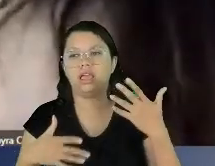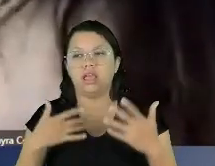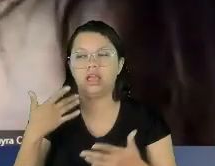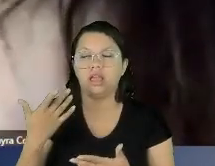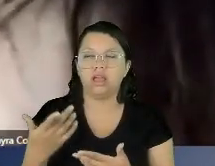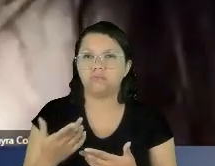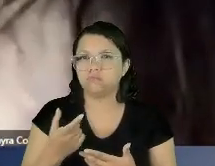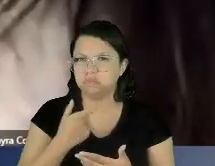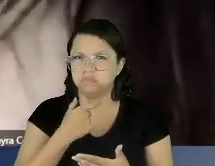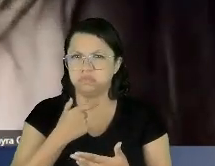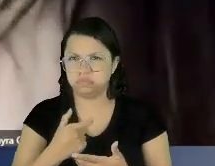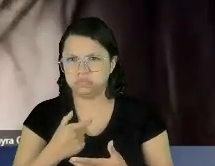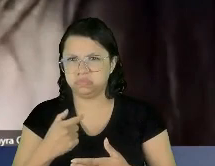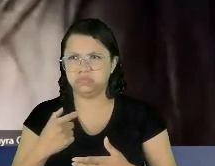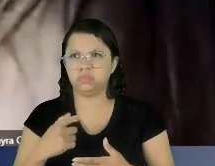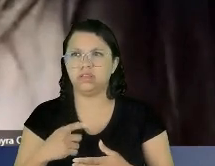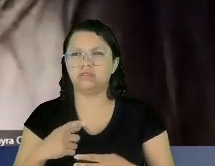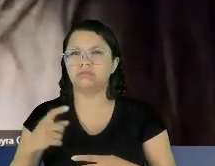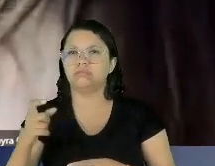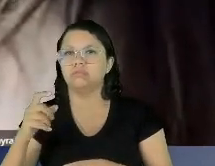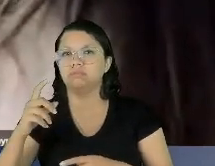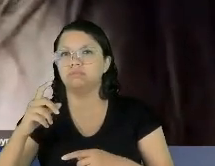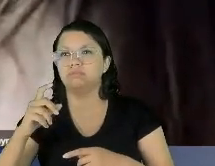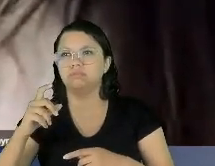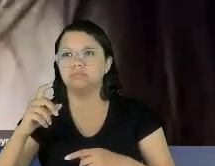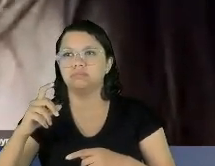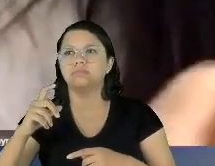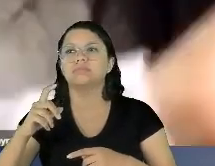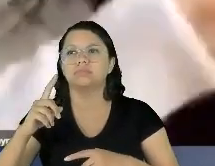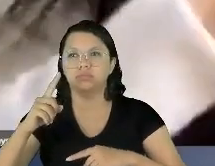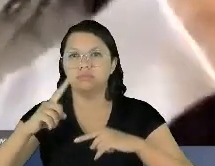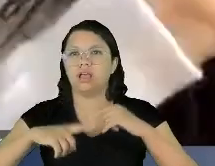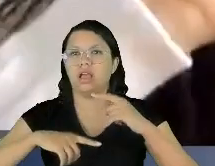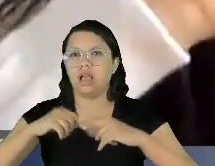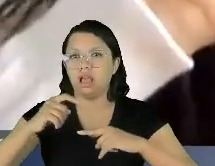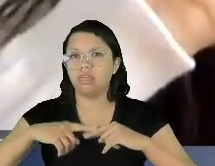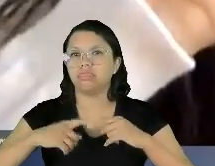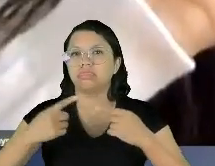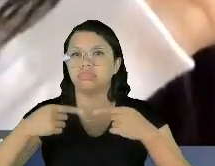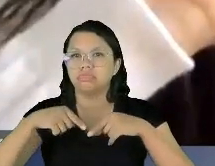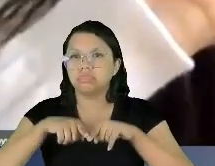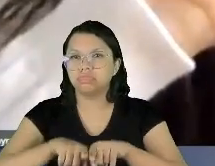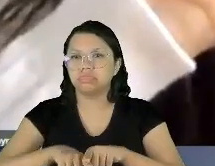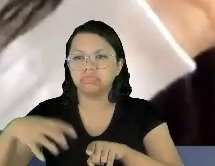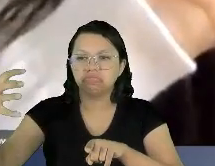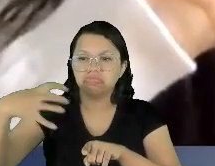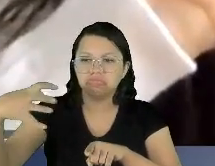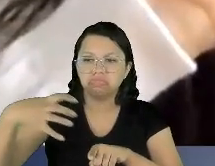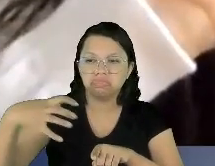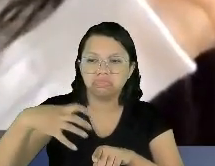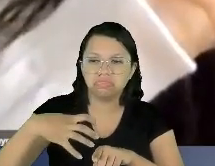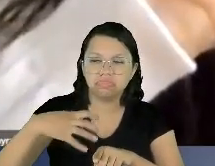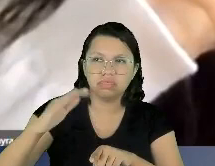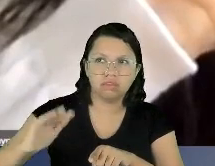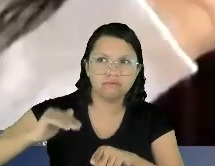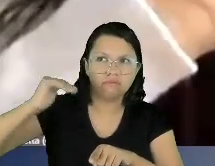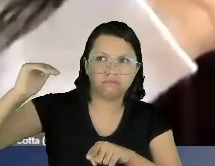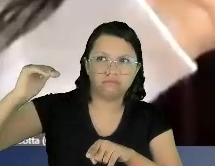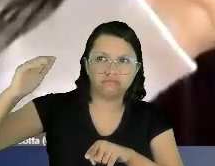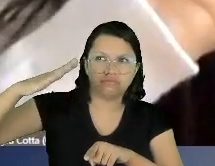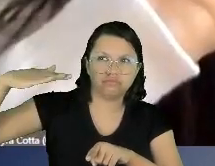ter uma ofensa, uma importunação sexual dentro do próprio nível social ou de outro